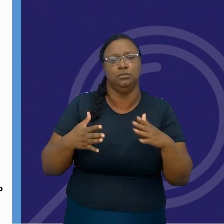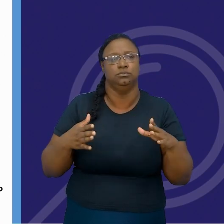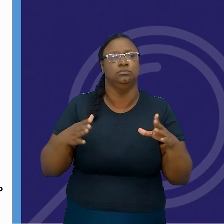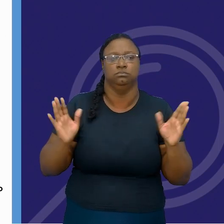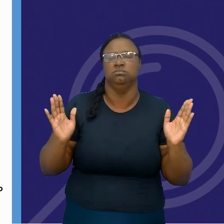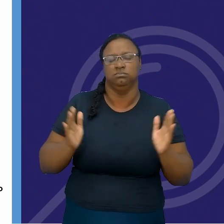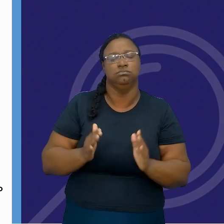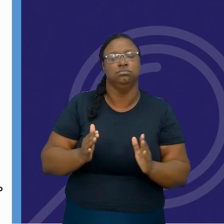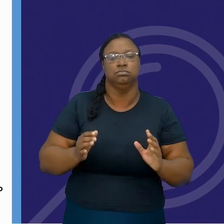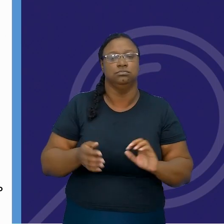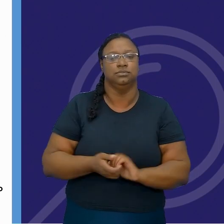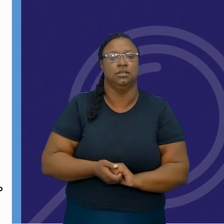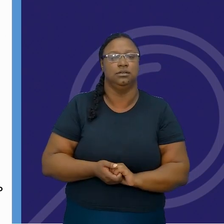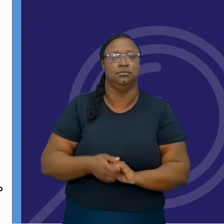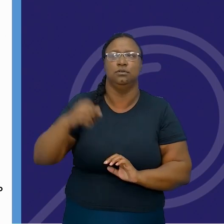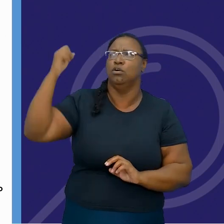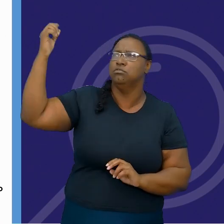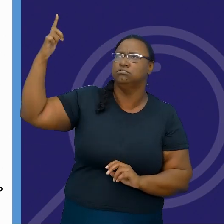intensidade solar, né?